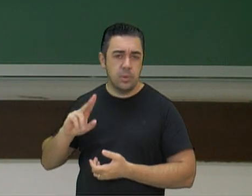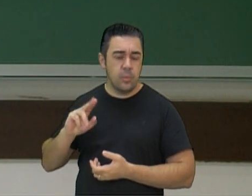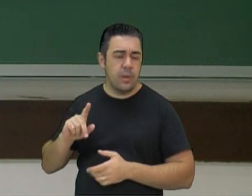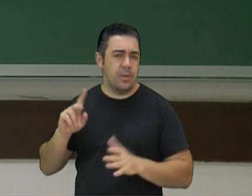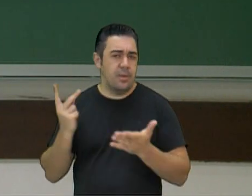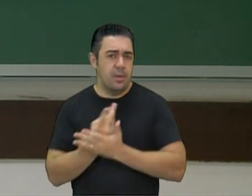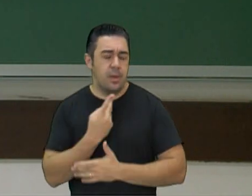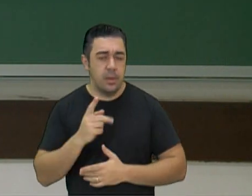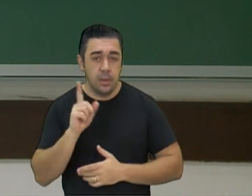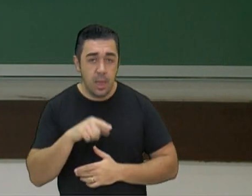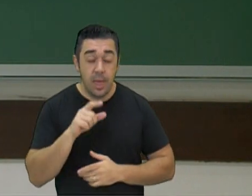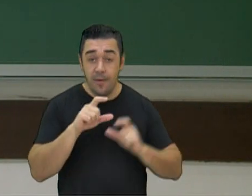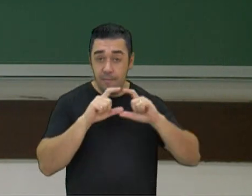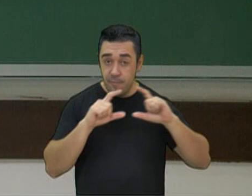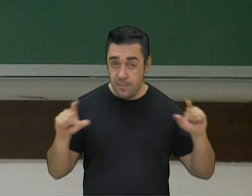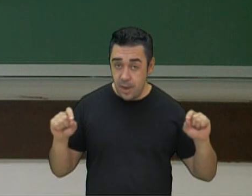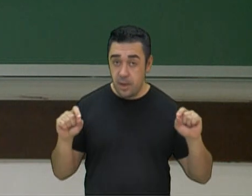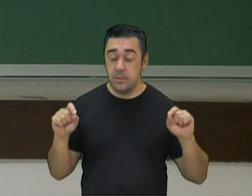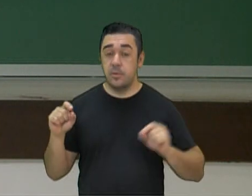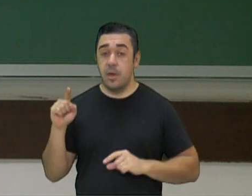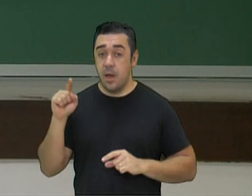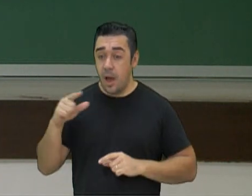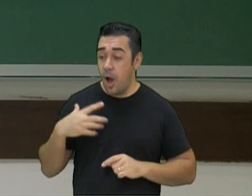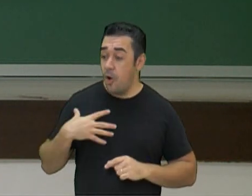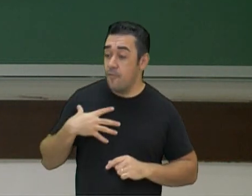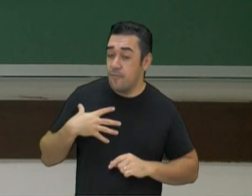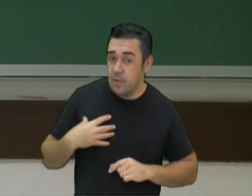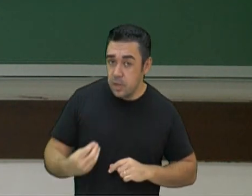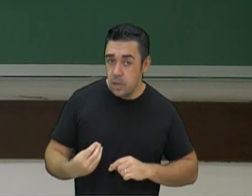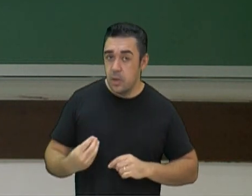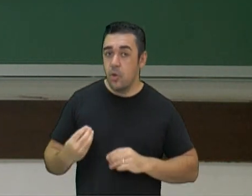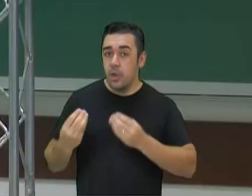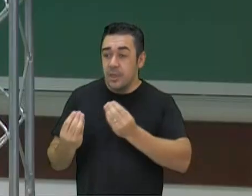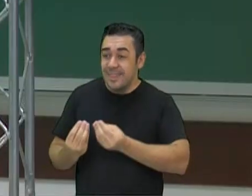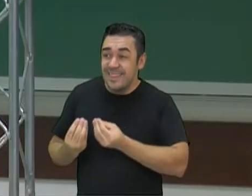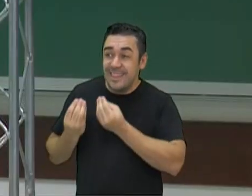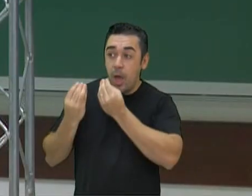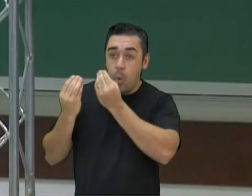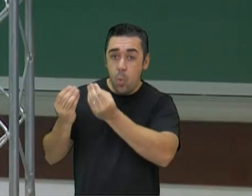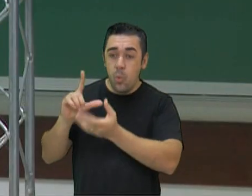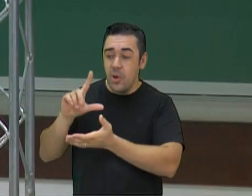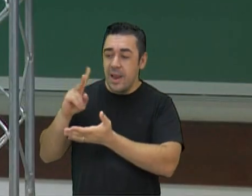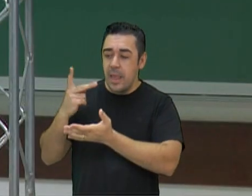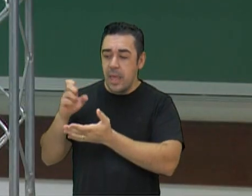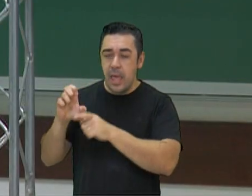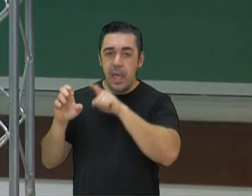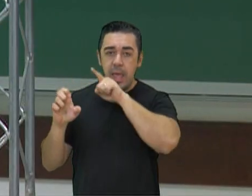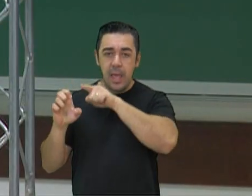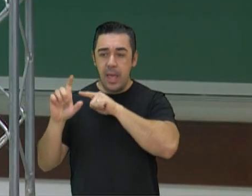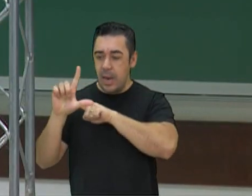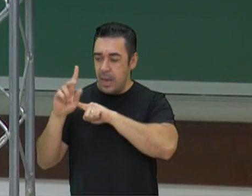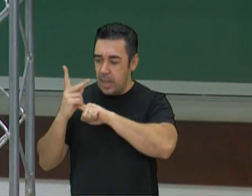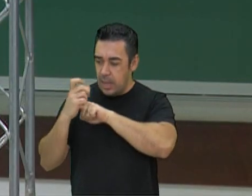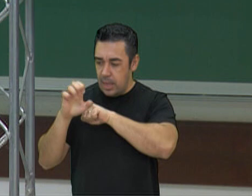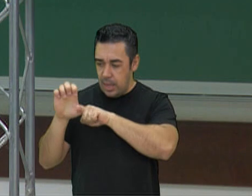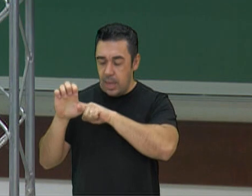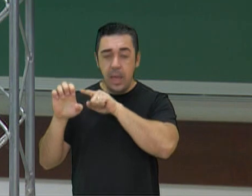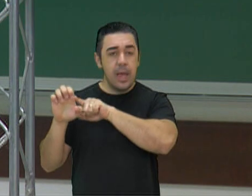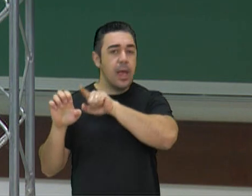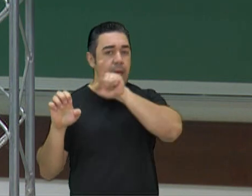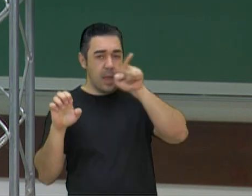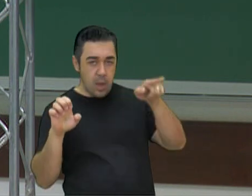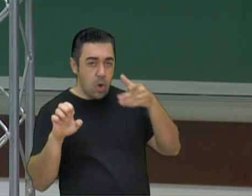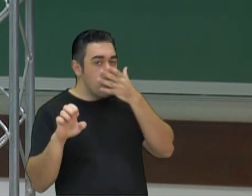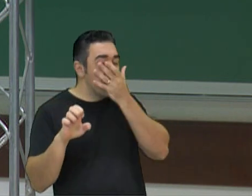é verdade, né? Na frase, ao filho mais velho, o moleiro deu-lhe o moinho. Sim, se refere a ele,